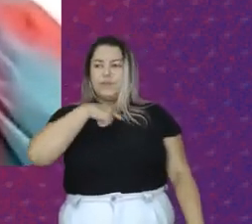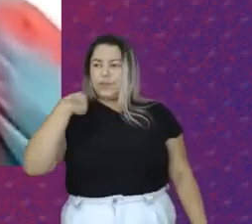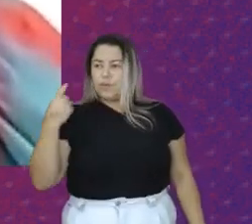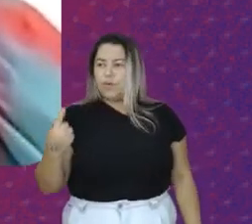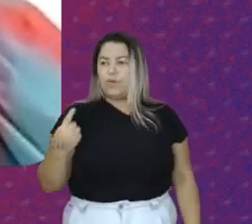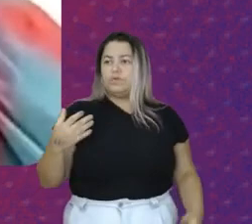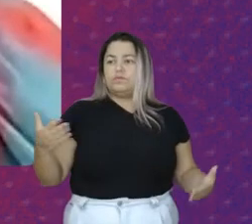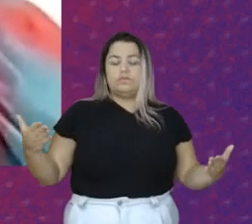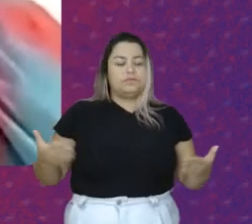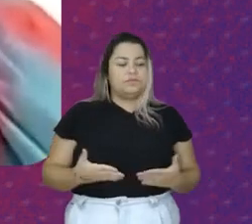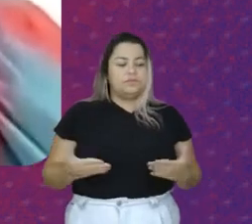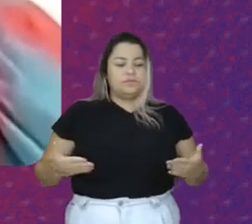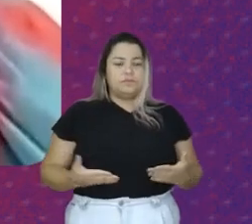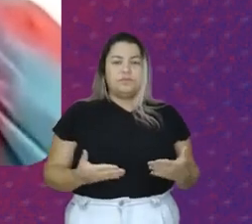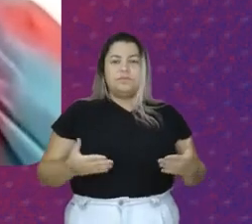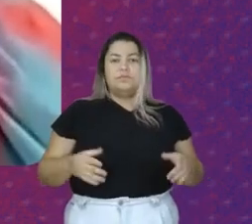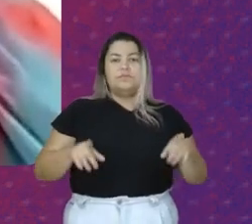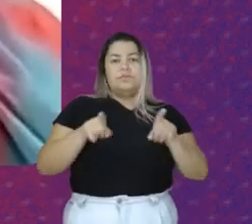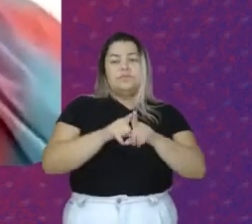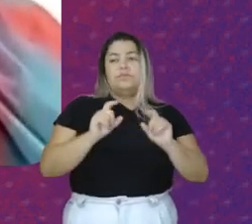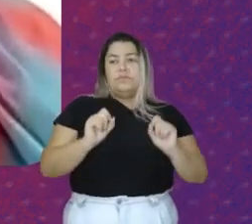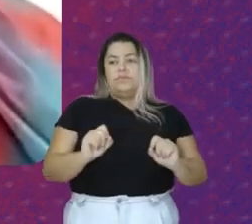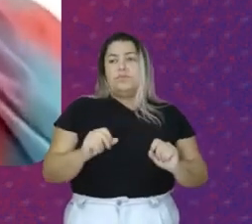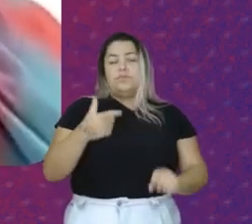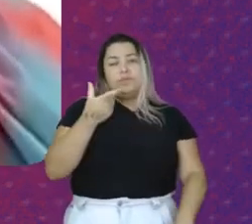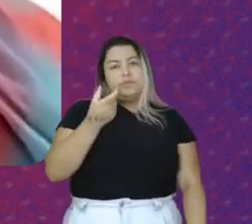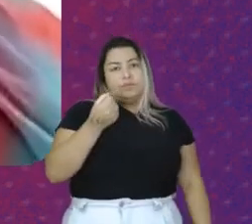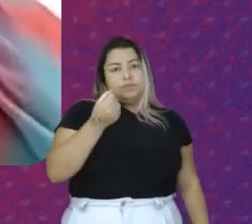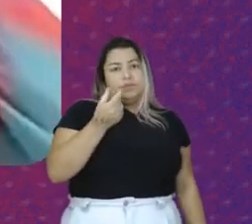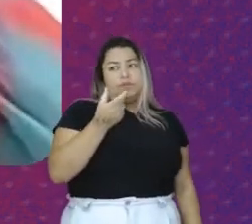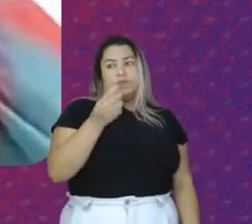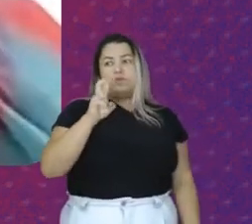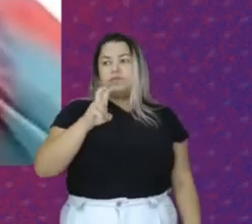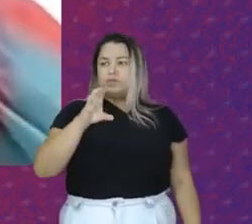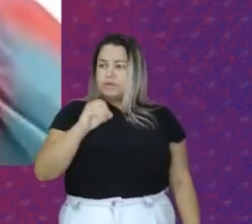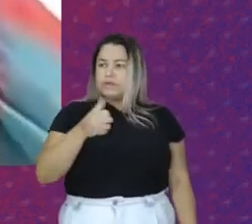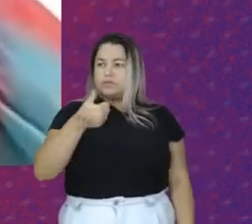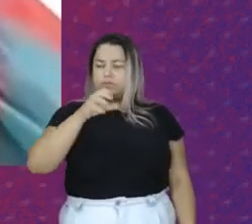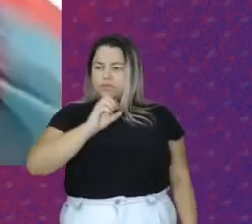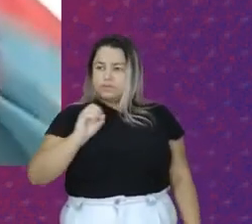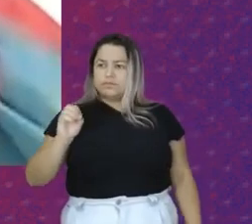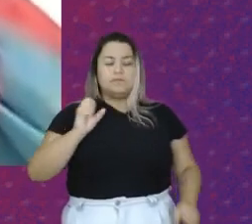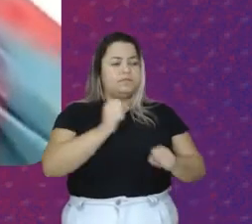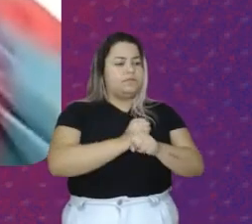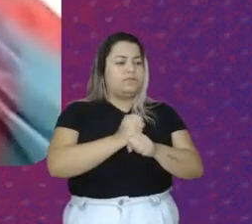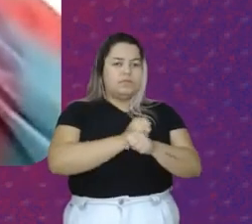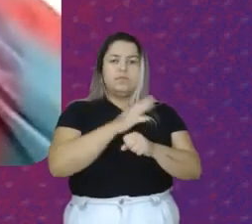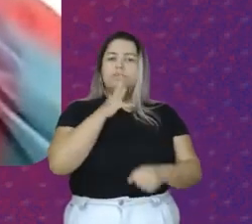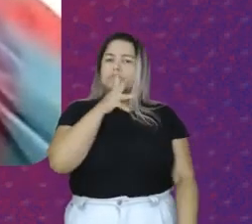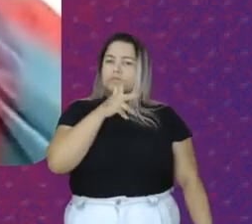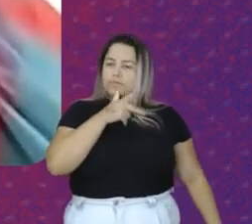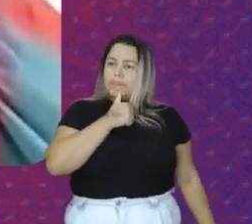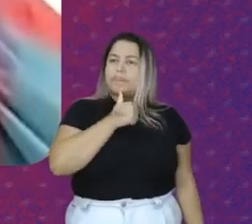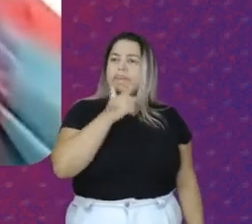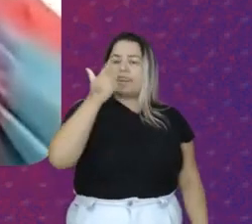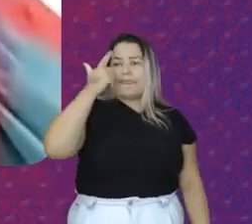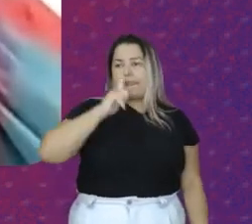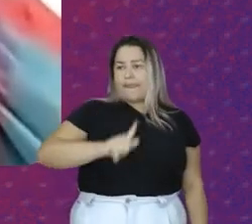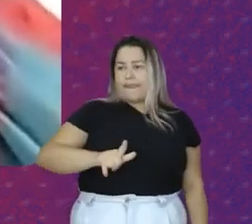colocar agora a vigência da lei de cotas por mais 20, 50, 100 anos, porque nós vamos demorar um tempo para superar